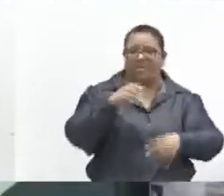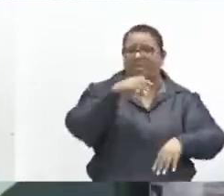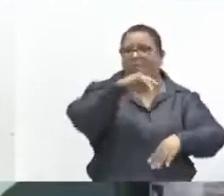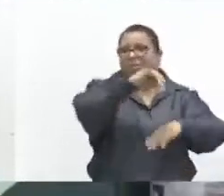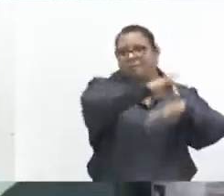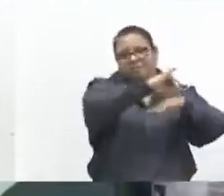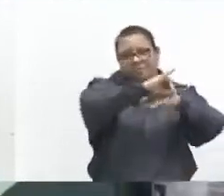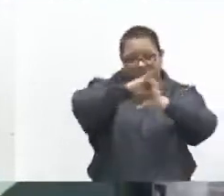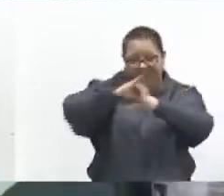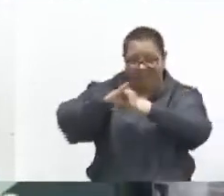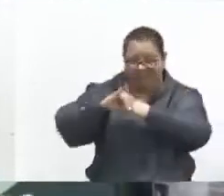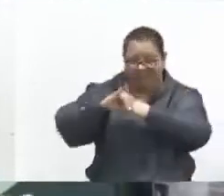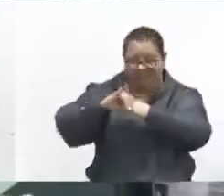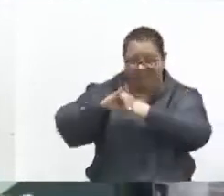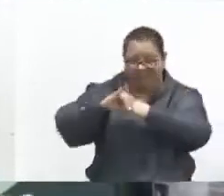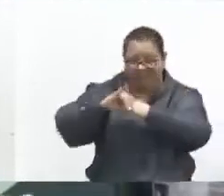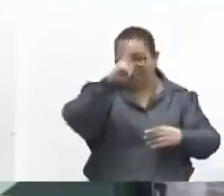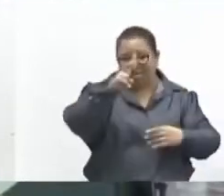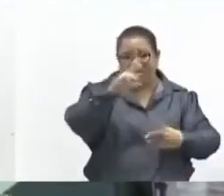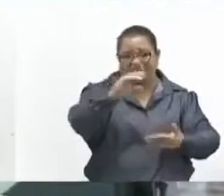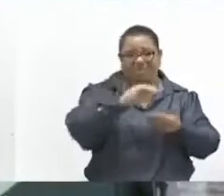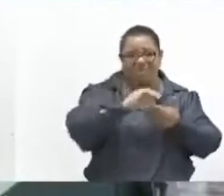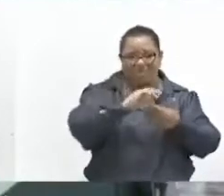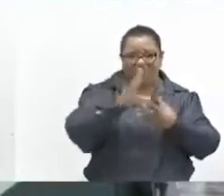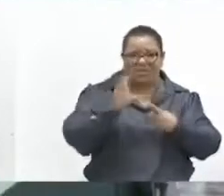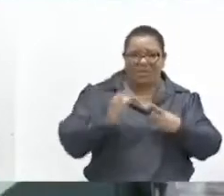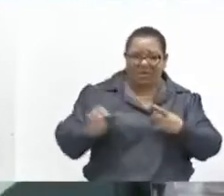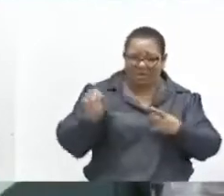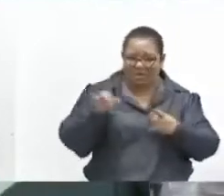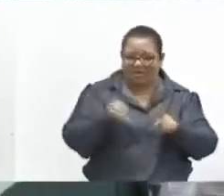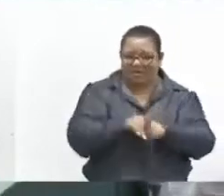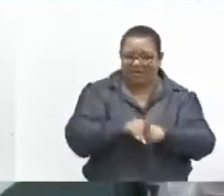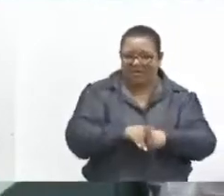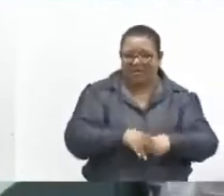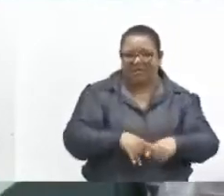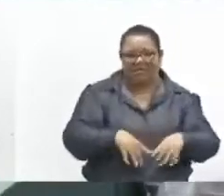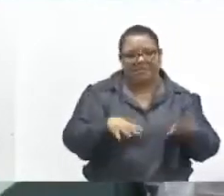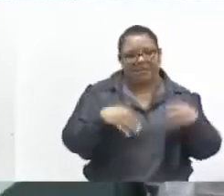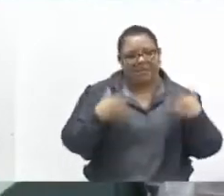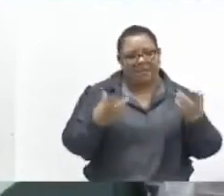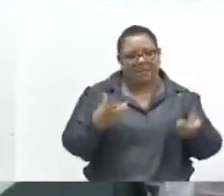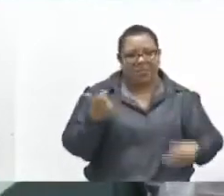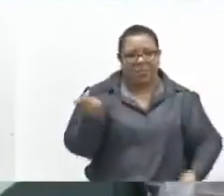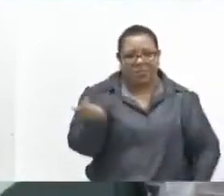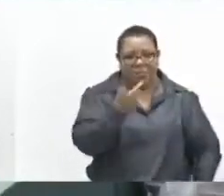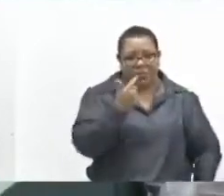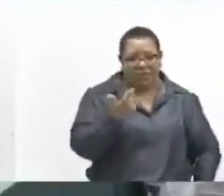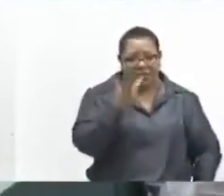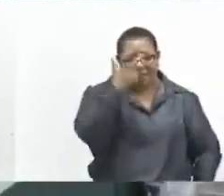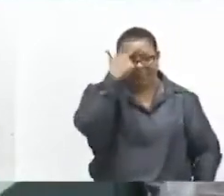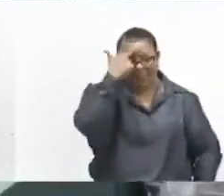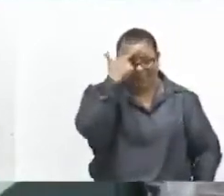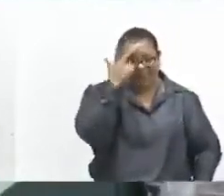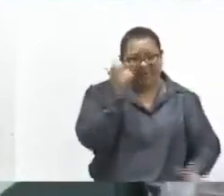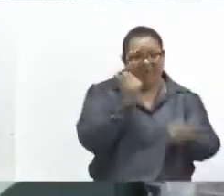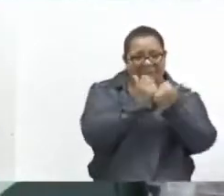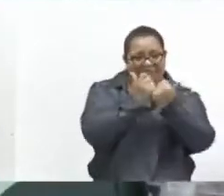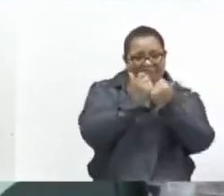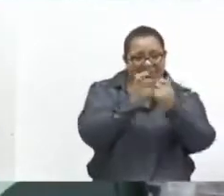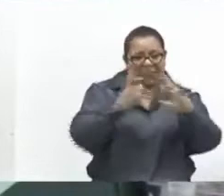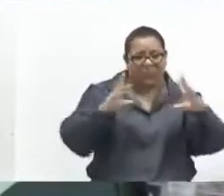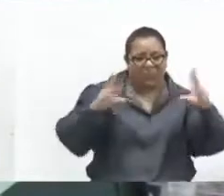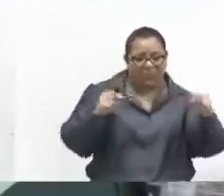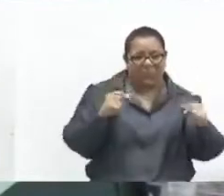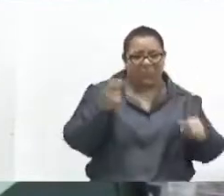Isso perpassa também pelo fortalecimento da economia no Estado, que é muito importante, porque se não tem pessoas suficientes, empresas que querem abrir o